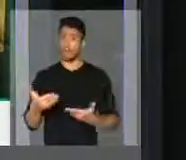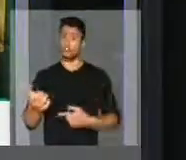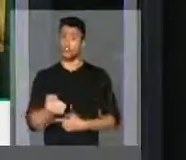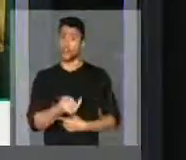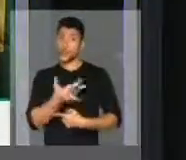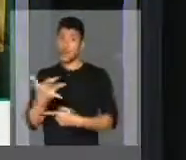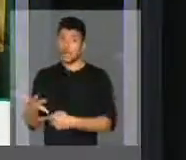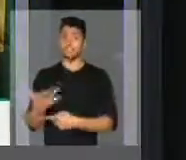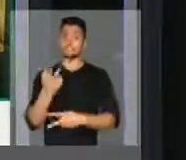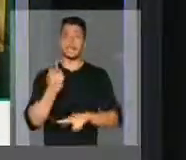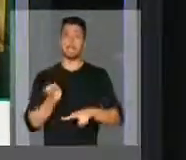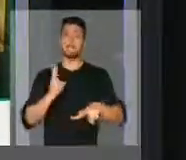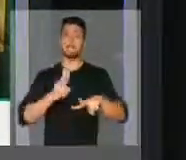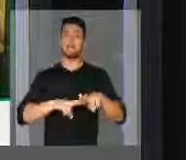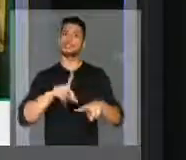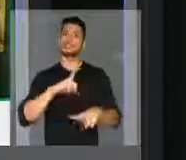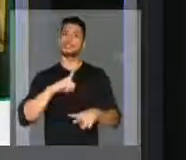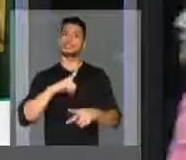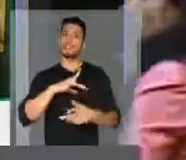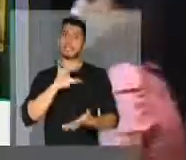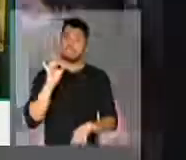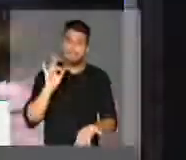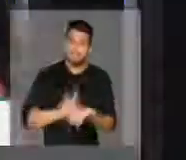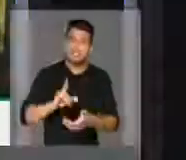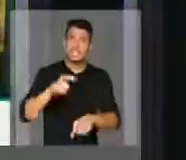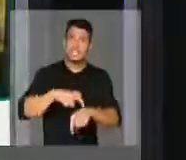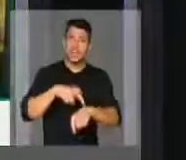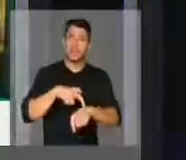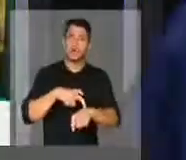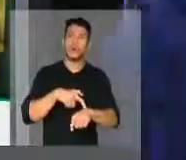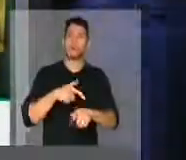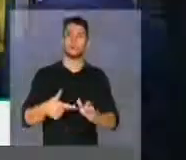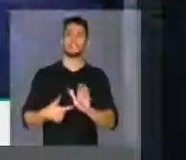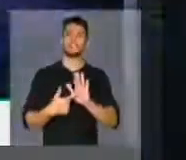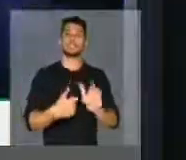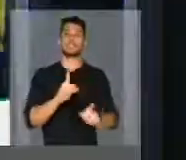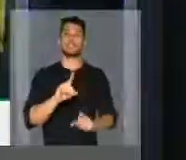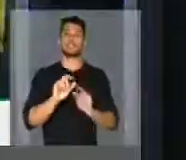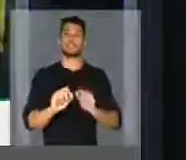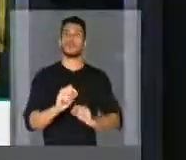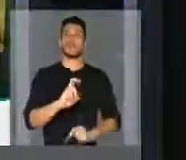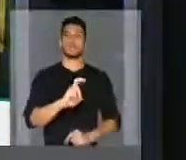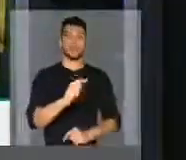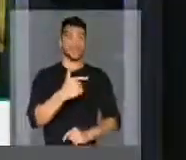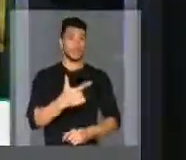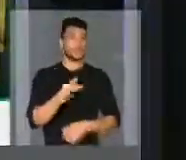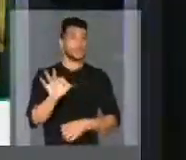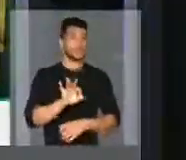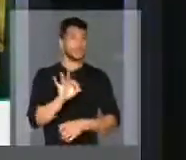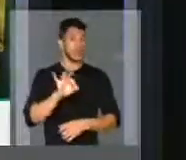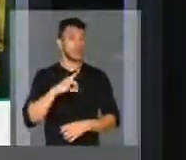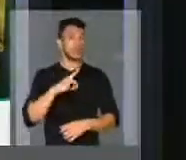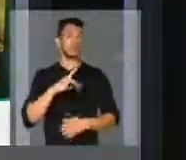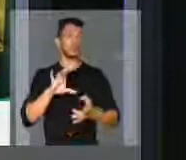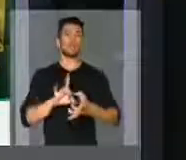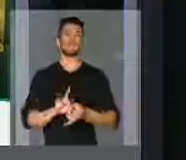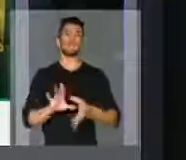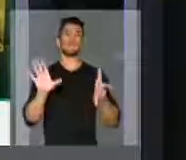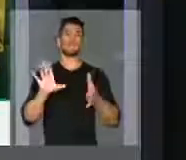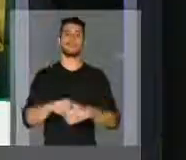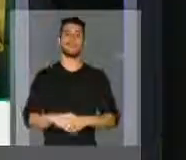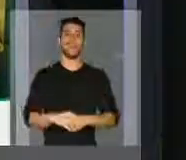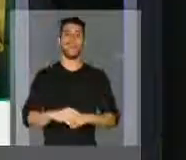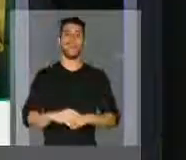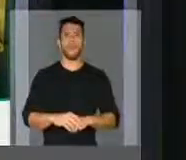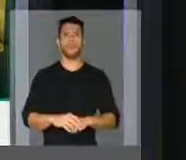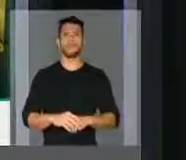presos em flagrantes apresentados à justiça, 52% são liberados. Por que